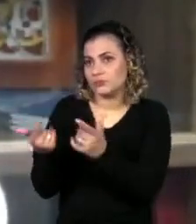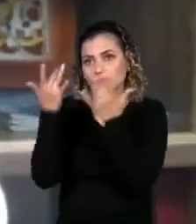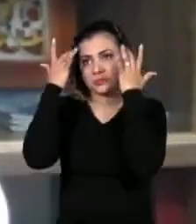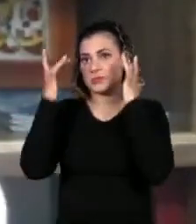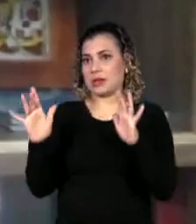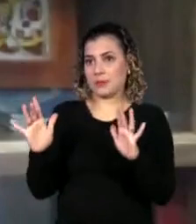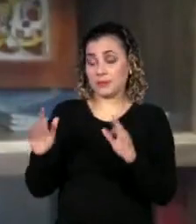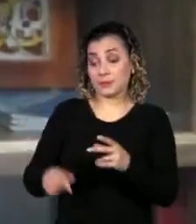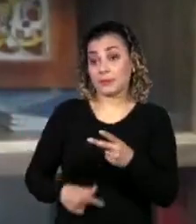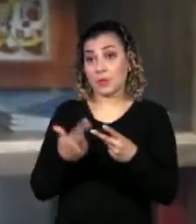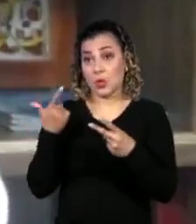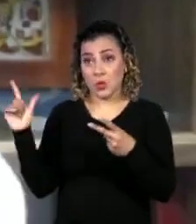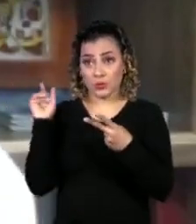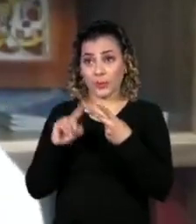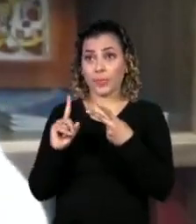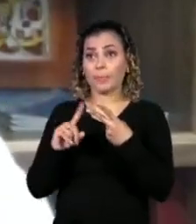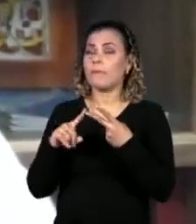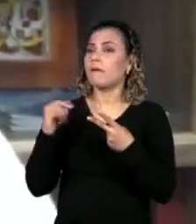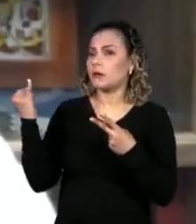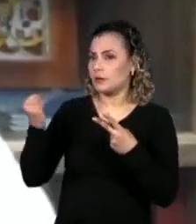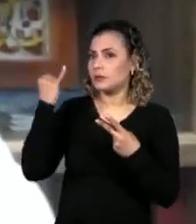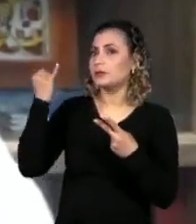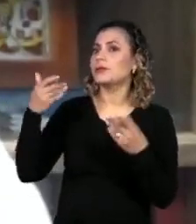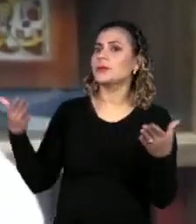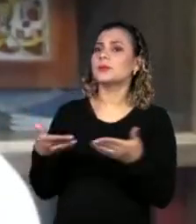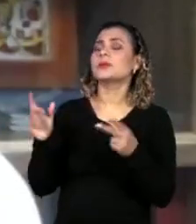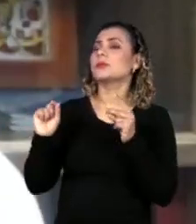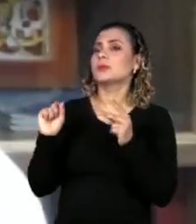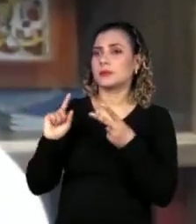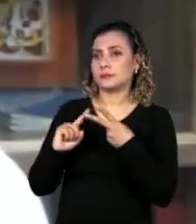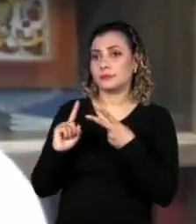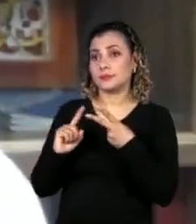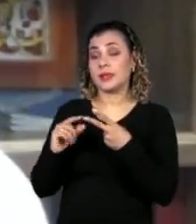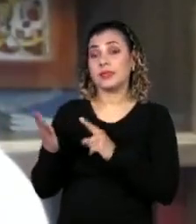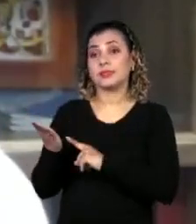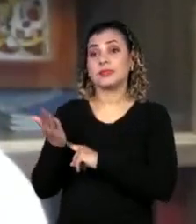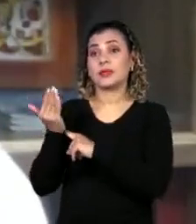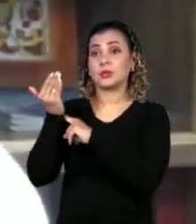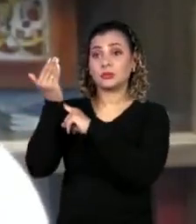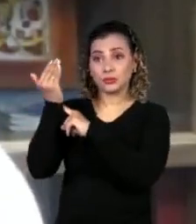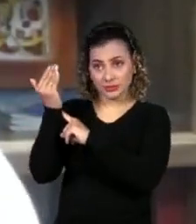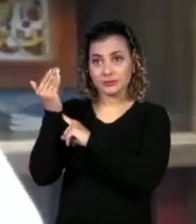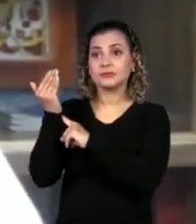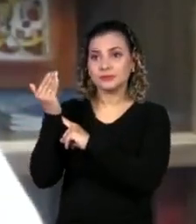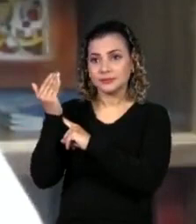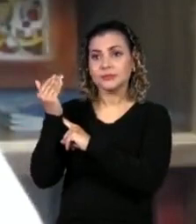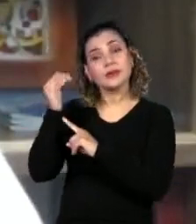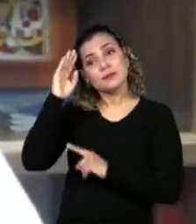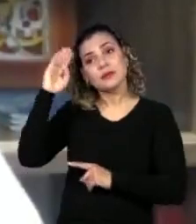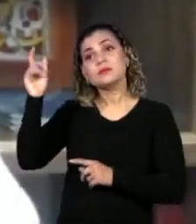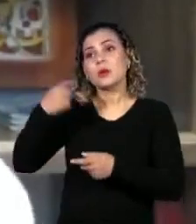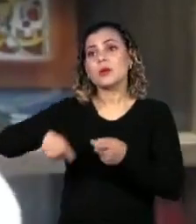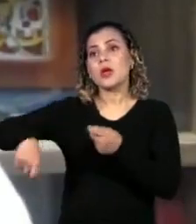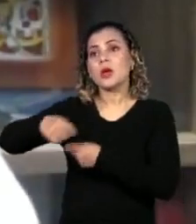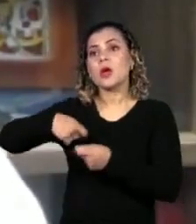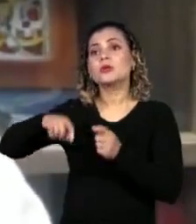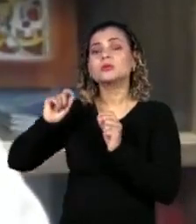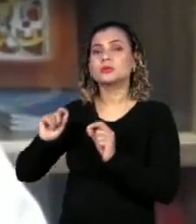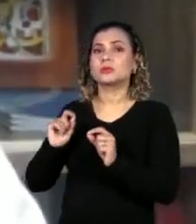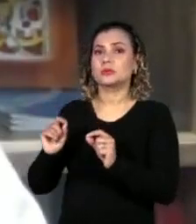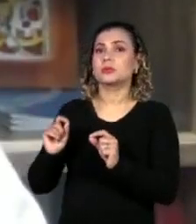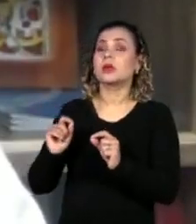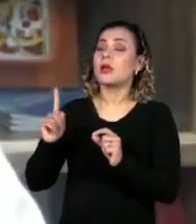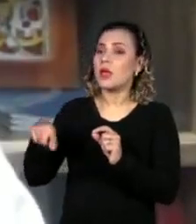Há uma outra questão que é muito particular hoje em dia, Joyce, que é a questão da tecnologia. Né, isso. A maior parte dos negócios são negócios orientados